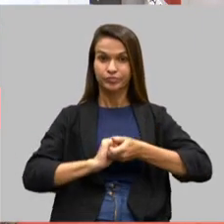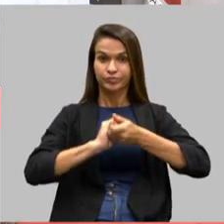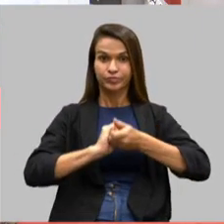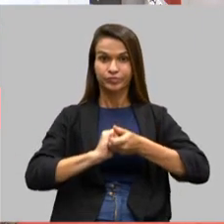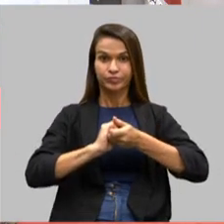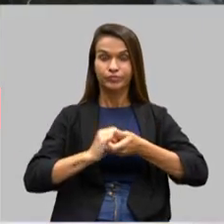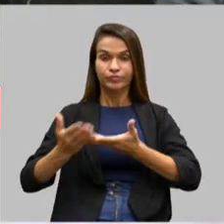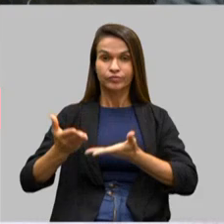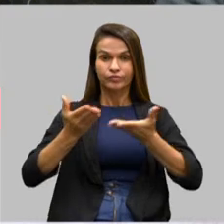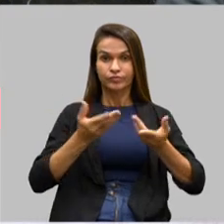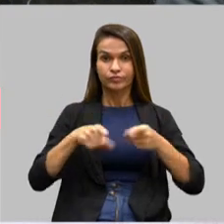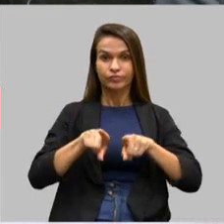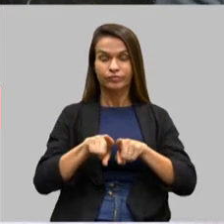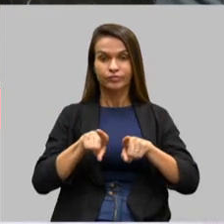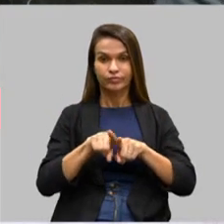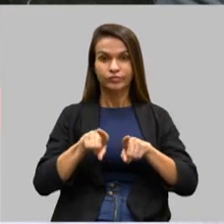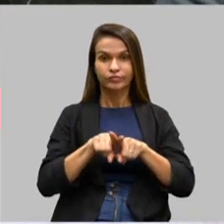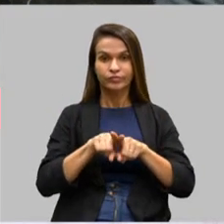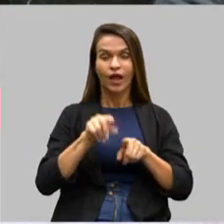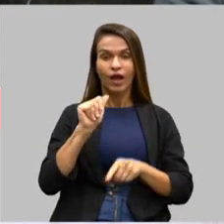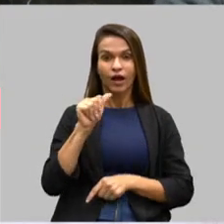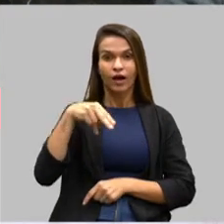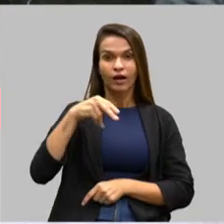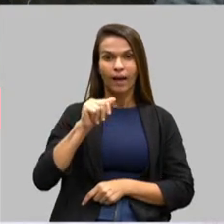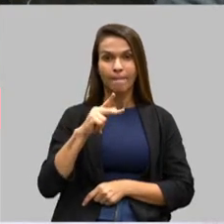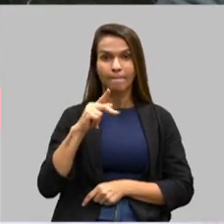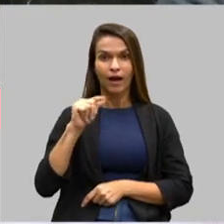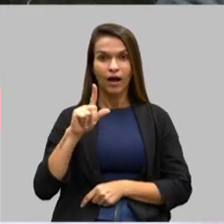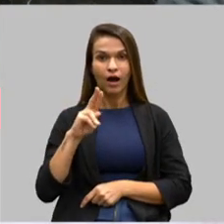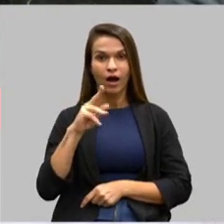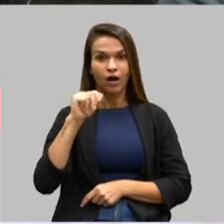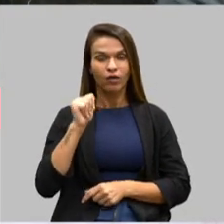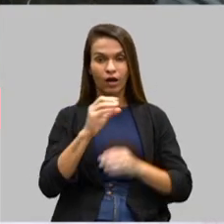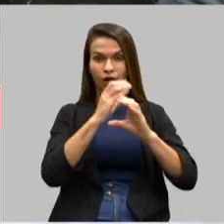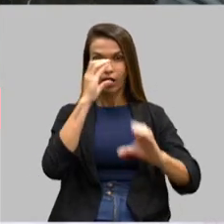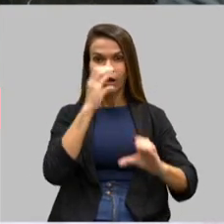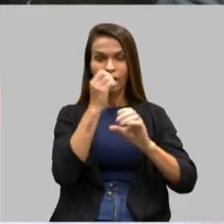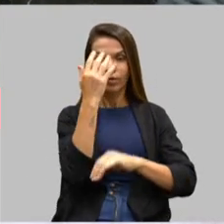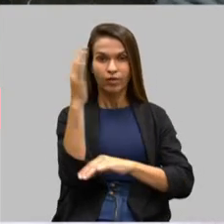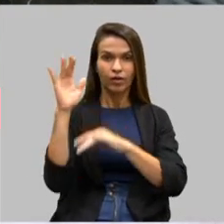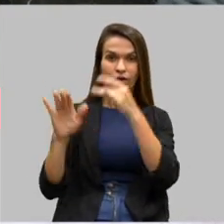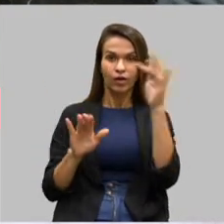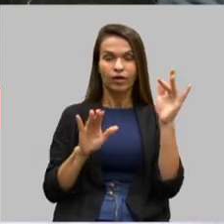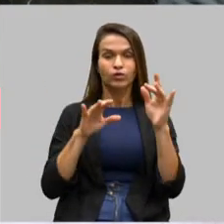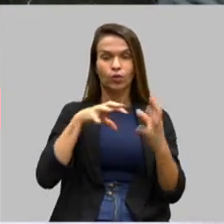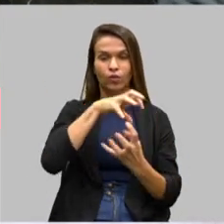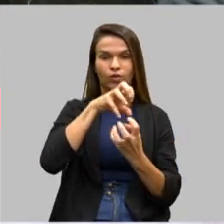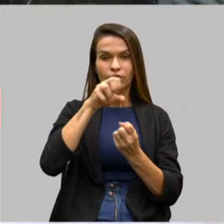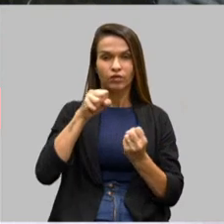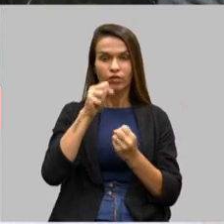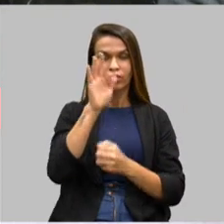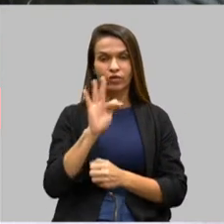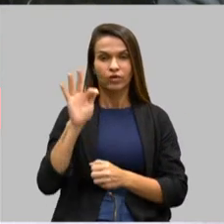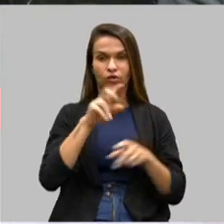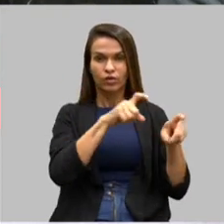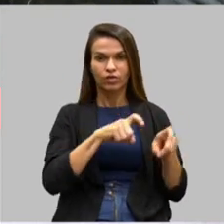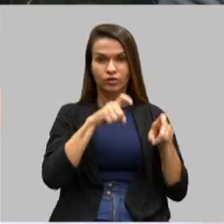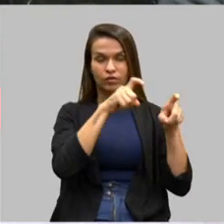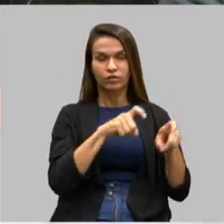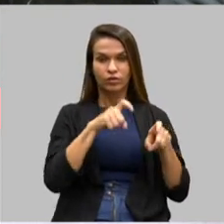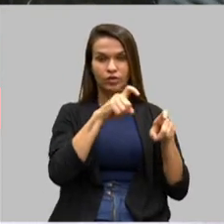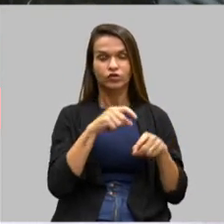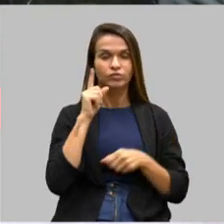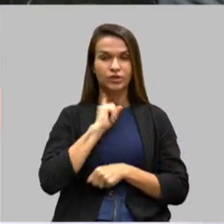Convidar também a Ana Paula Mello, engenheira ambiental, assessora de sustentabilidade da Federação da Agricultura e Pecuária de